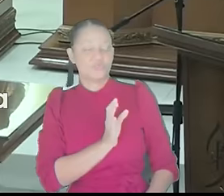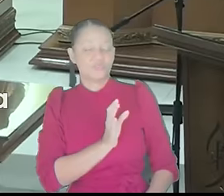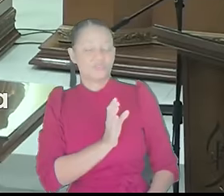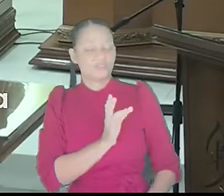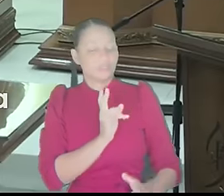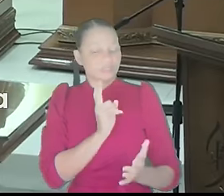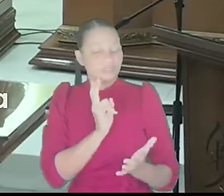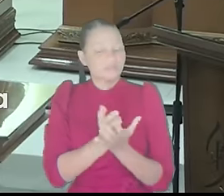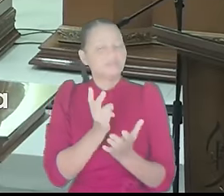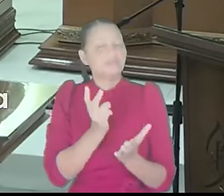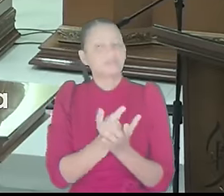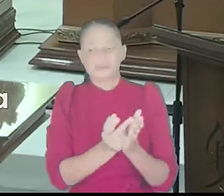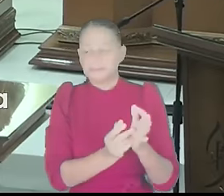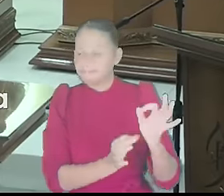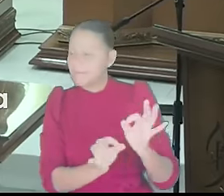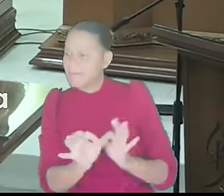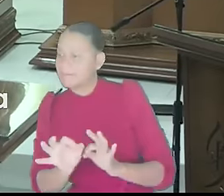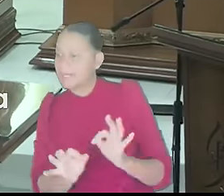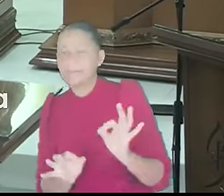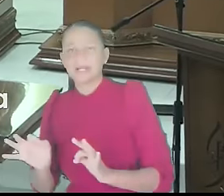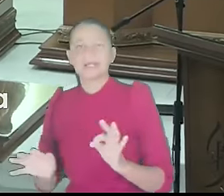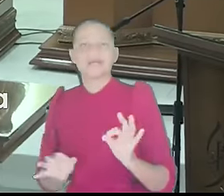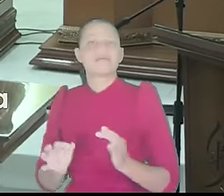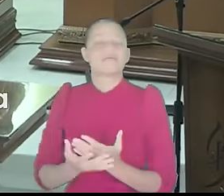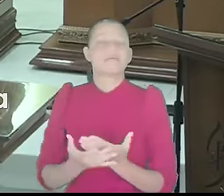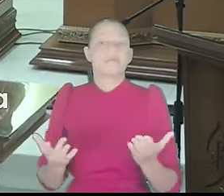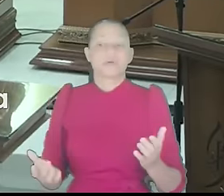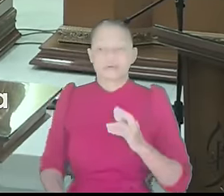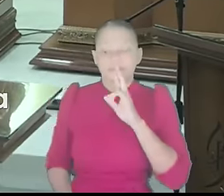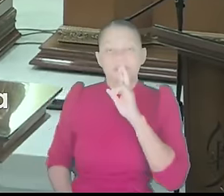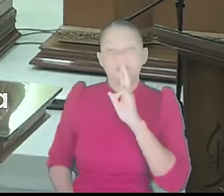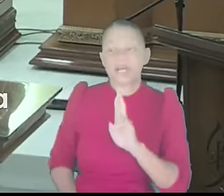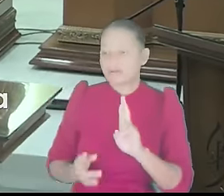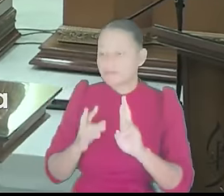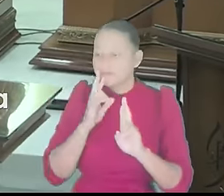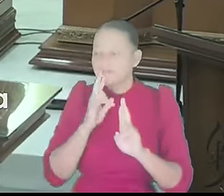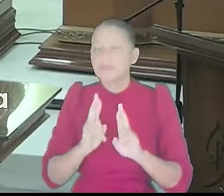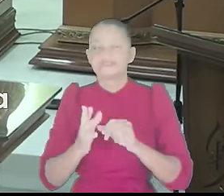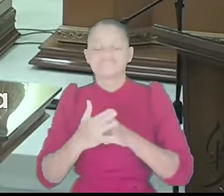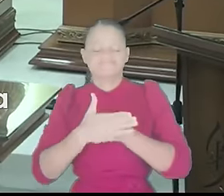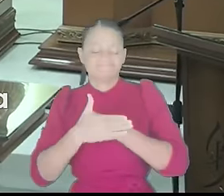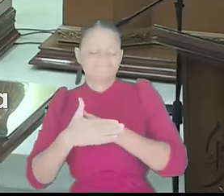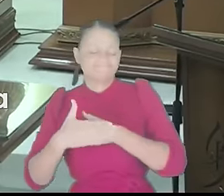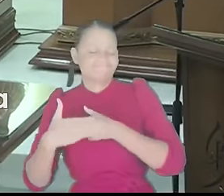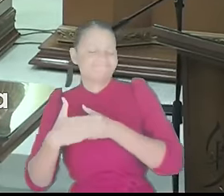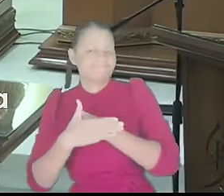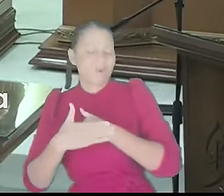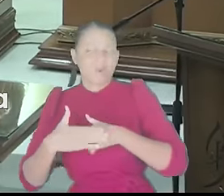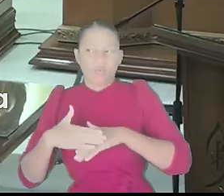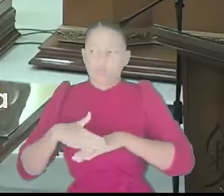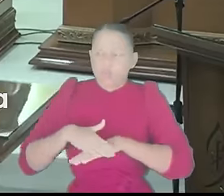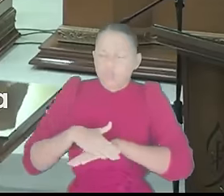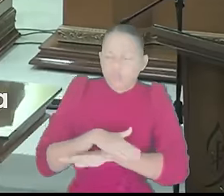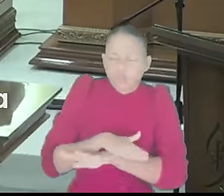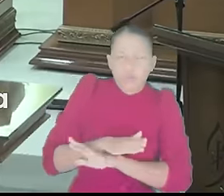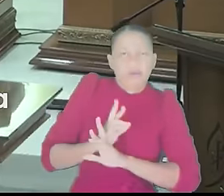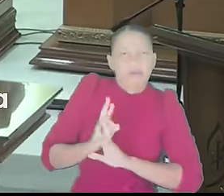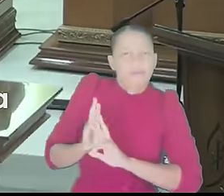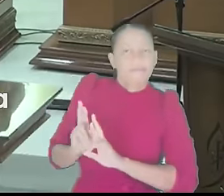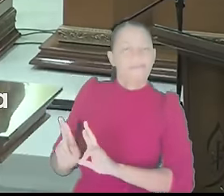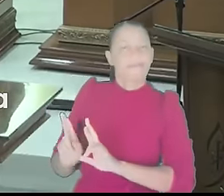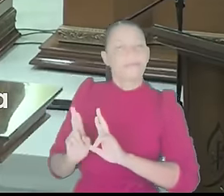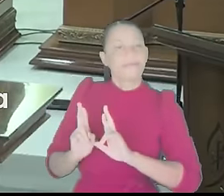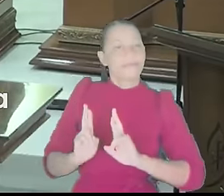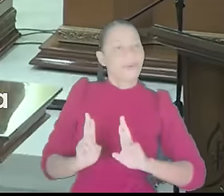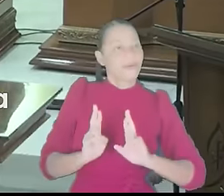sempre preparados para responder com mansidão e temor a qualquer que